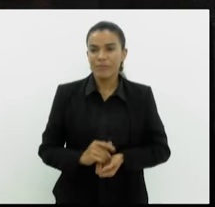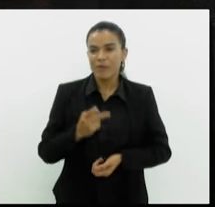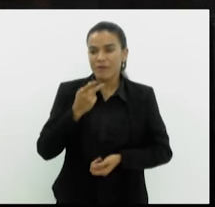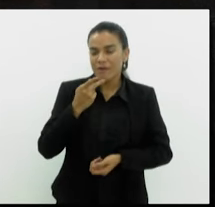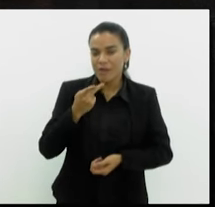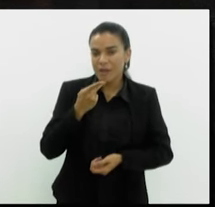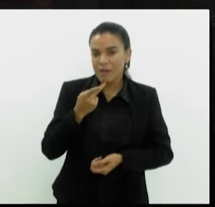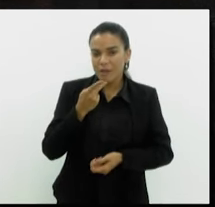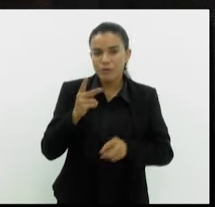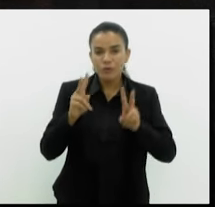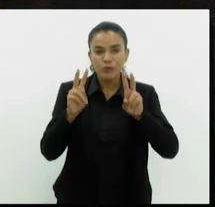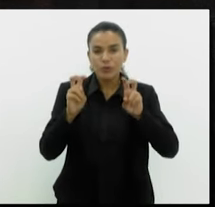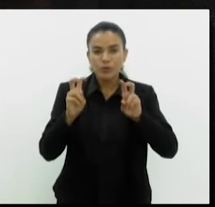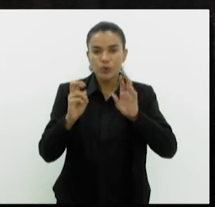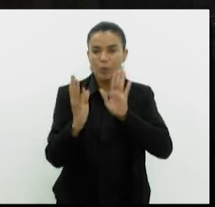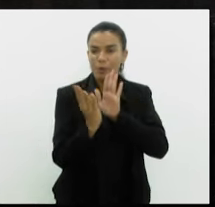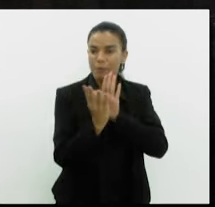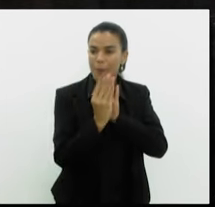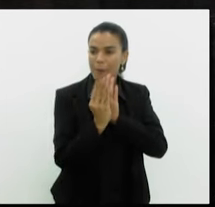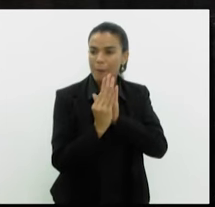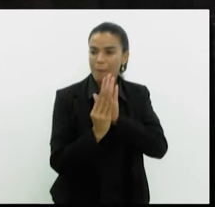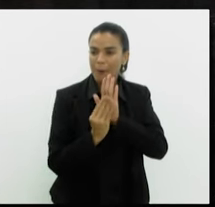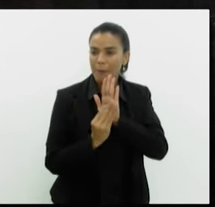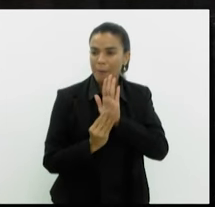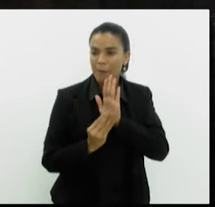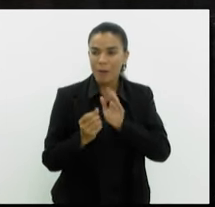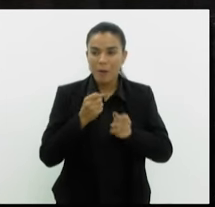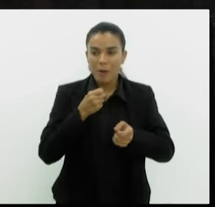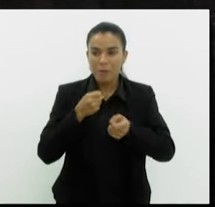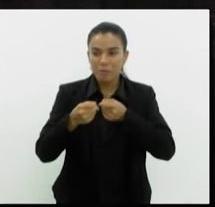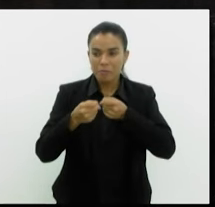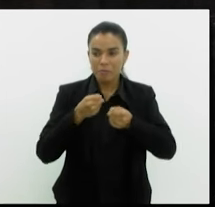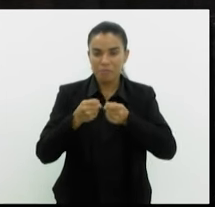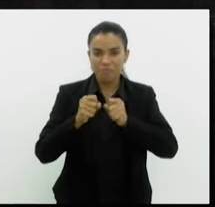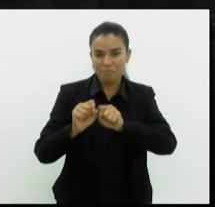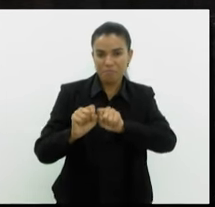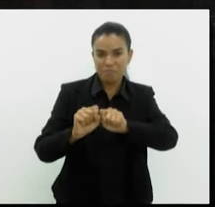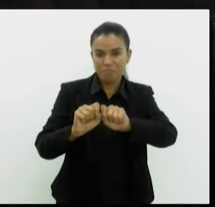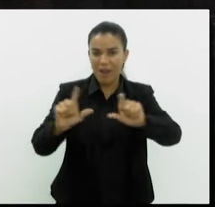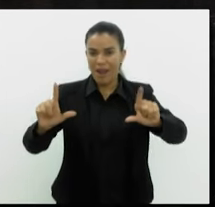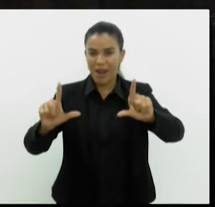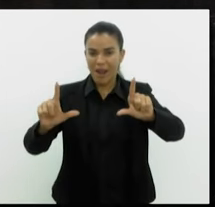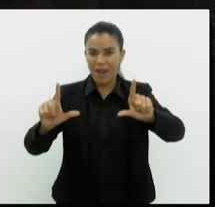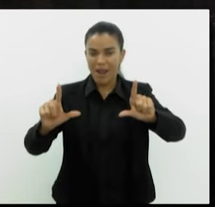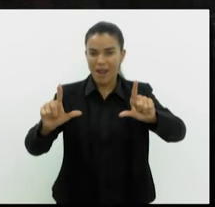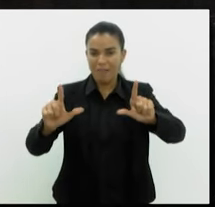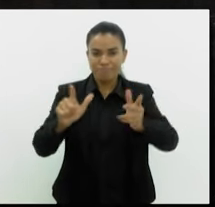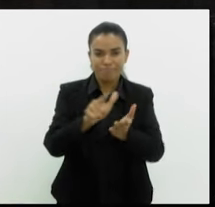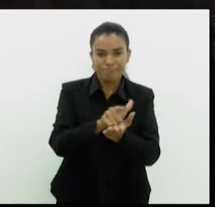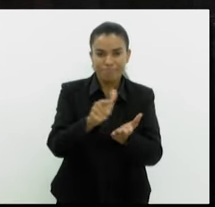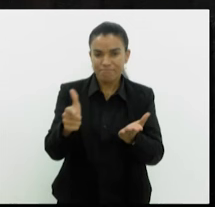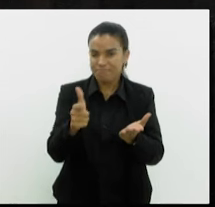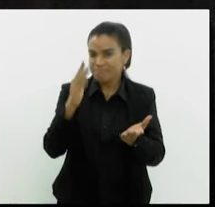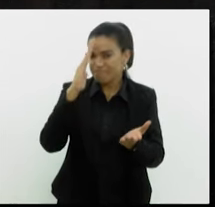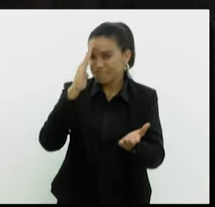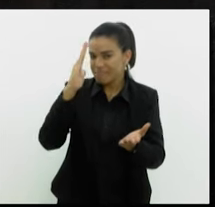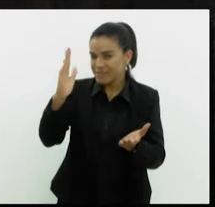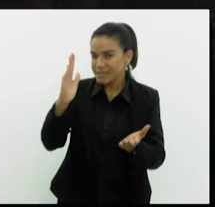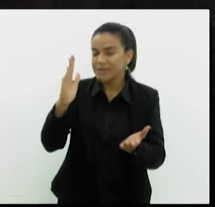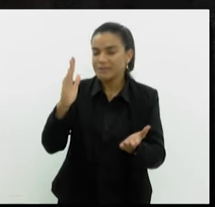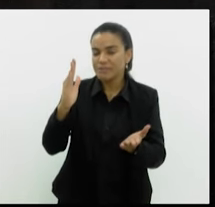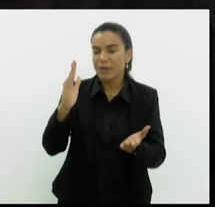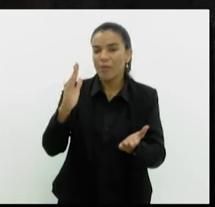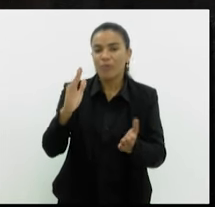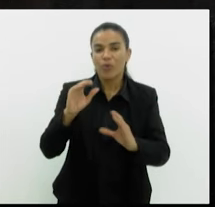à matéria jornalística estampada em primeira página no jornal